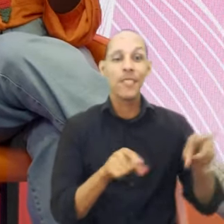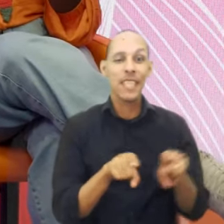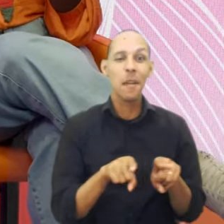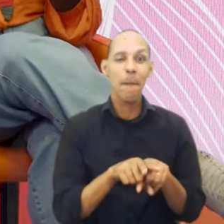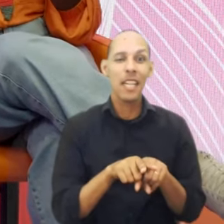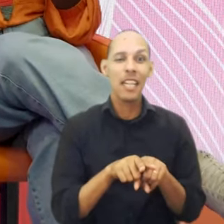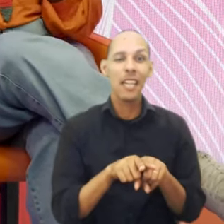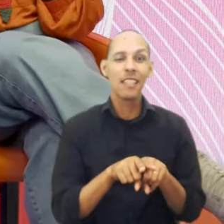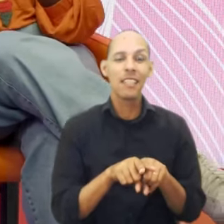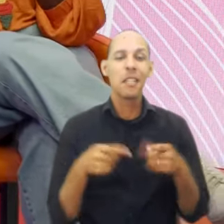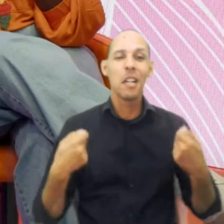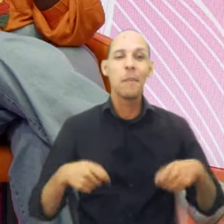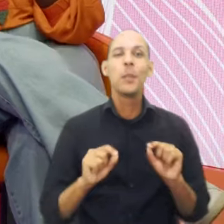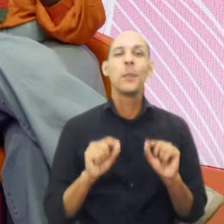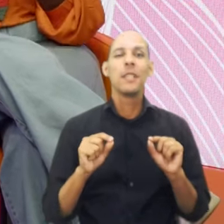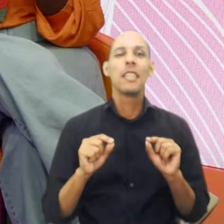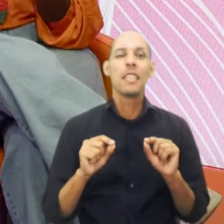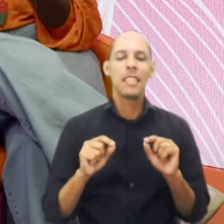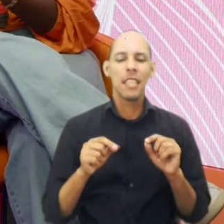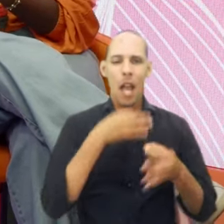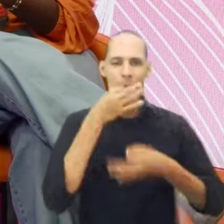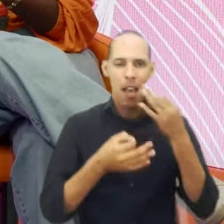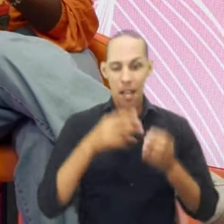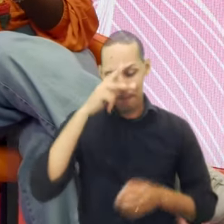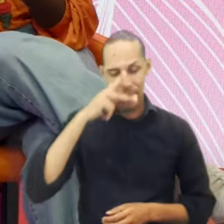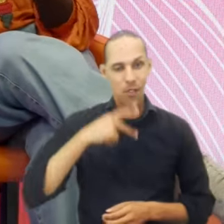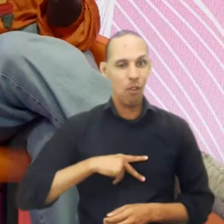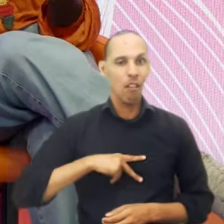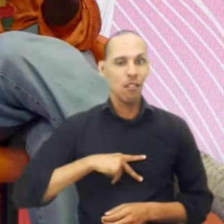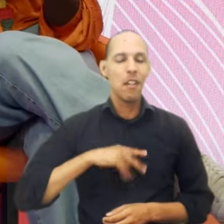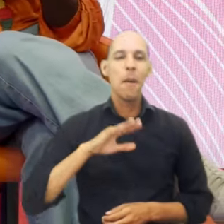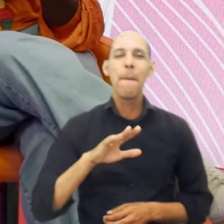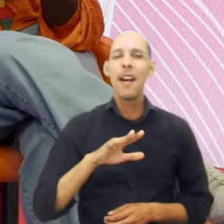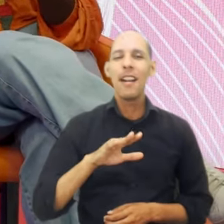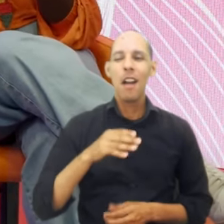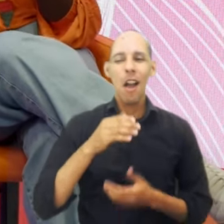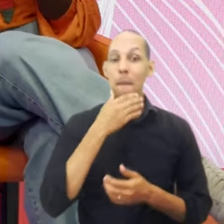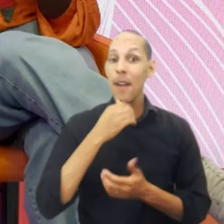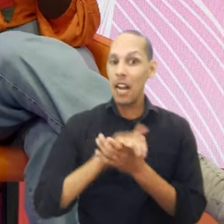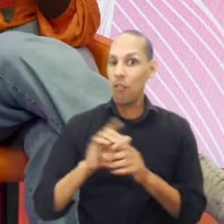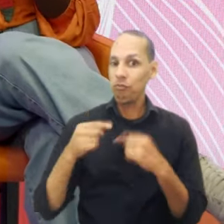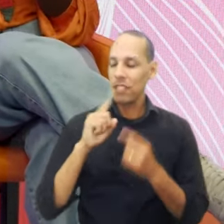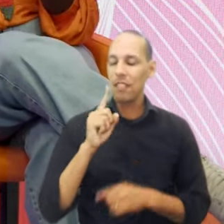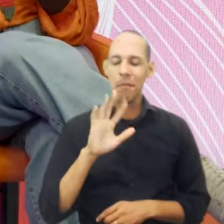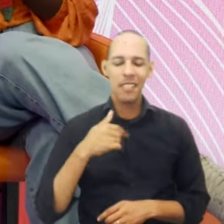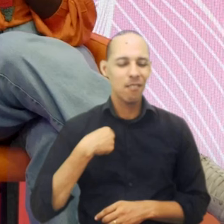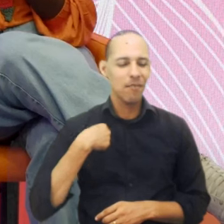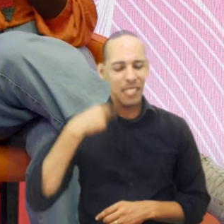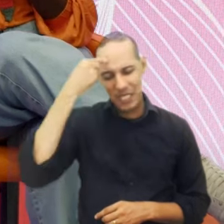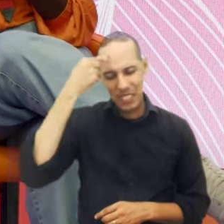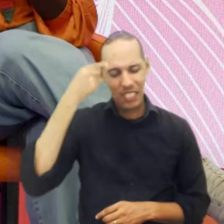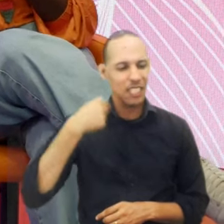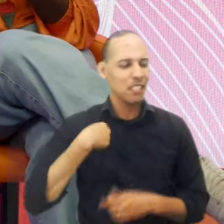também aquela autocrítica, porque graças a Deus eu nunca recebi isso do meu marido. Mas tem aquela autocrítica do, nossa, tô o